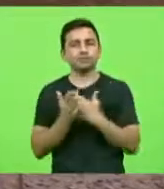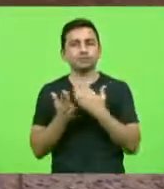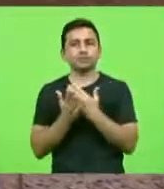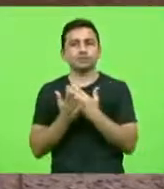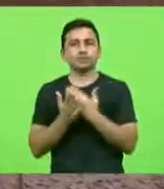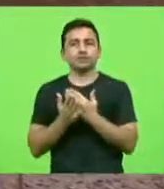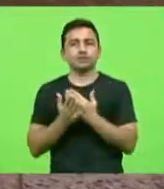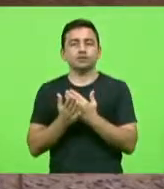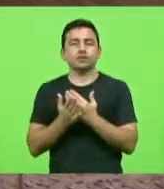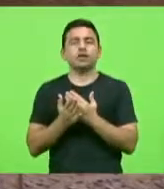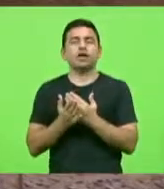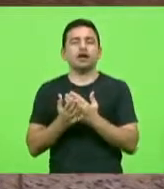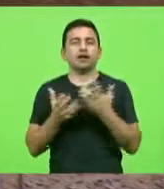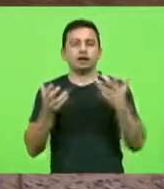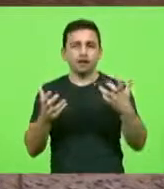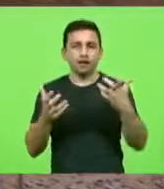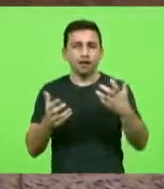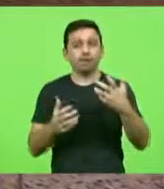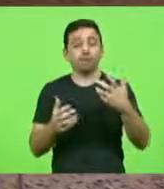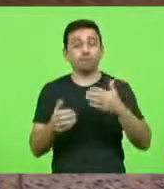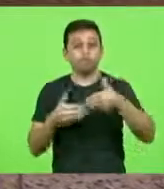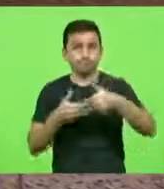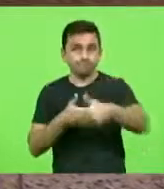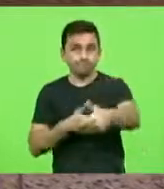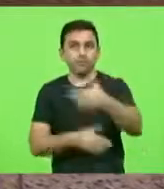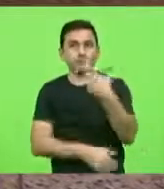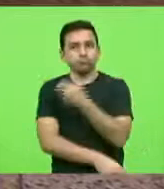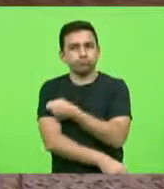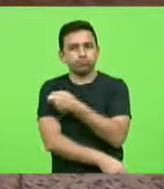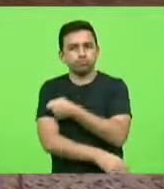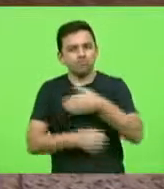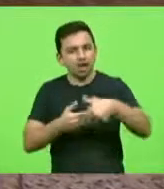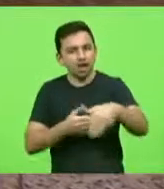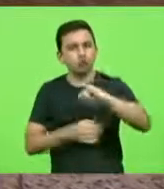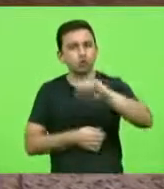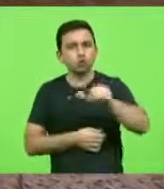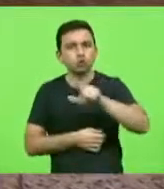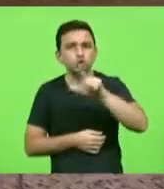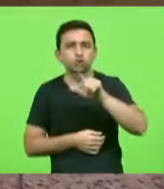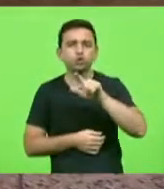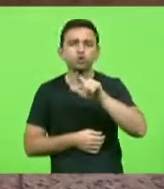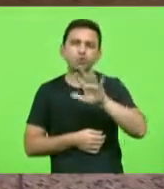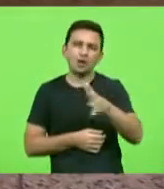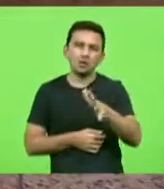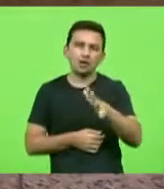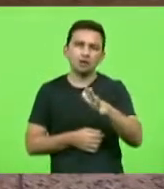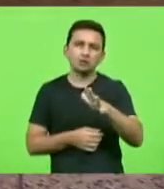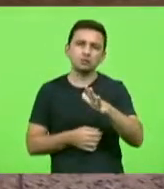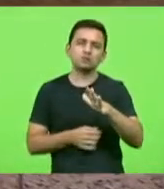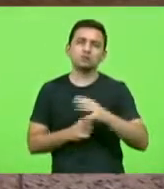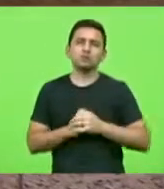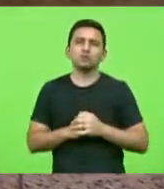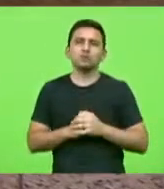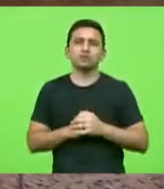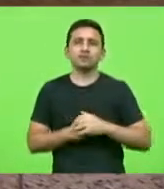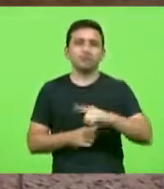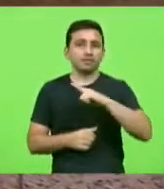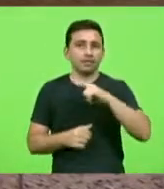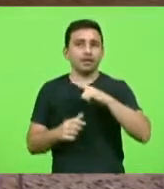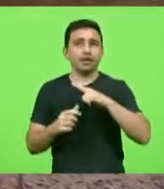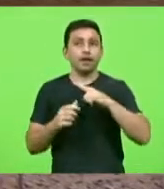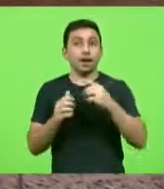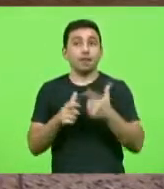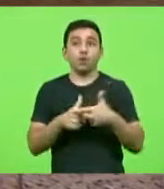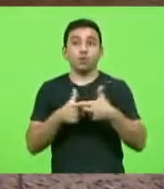vai estabelecer um ritmo de vacinação agora, que em julho vamos estar aí com uma boa parte da